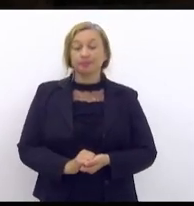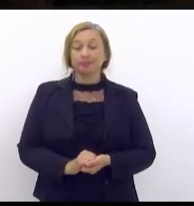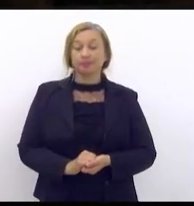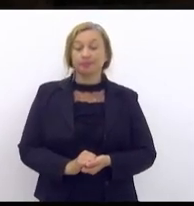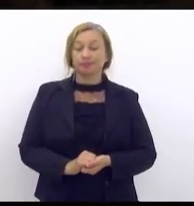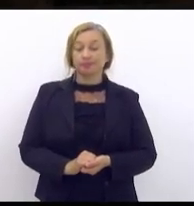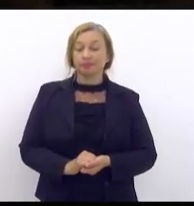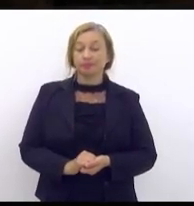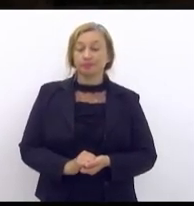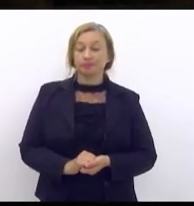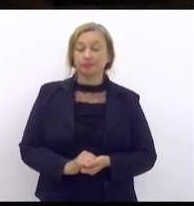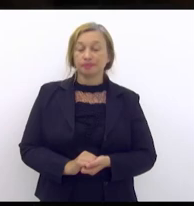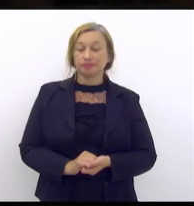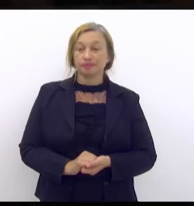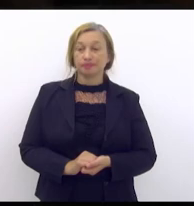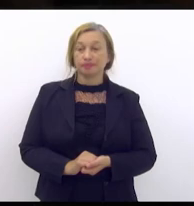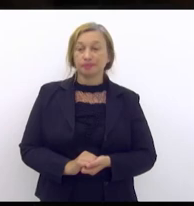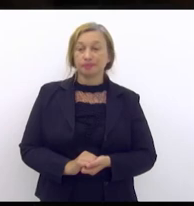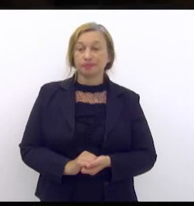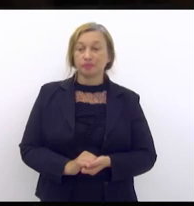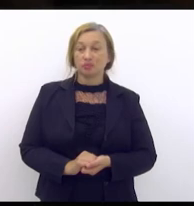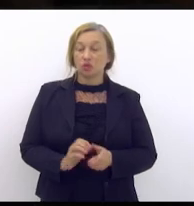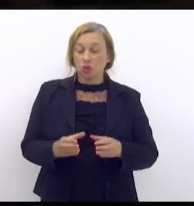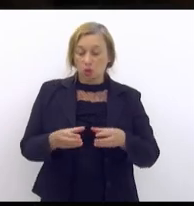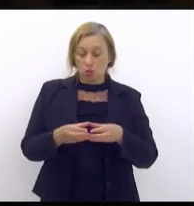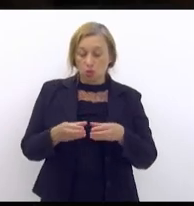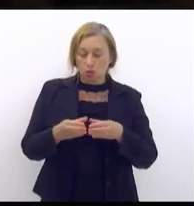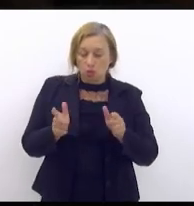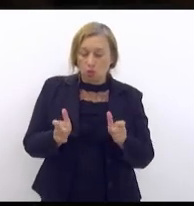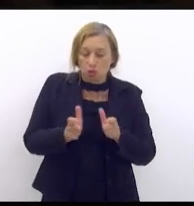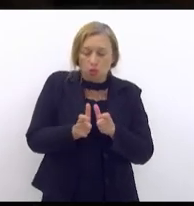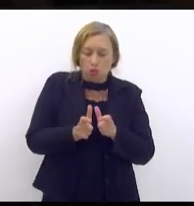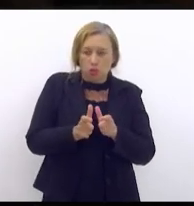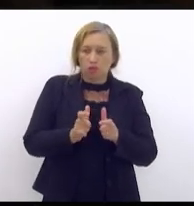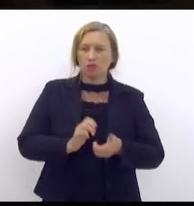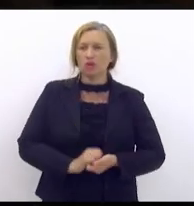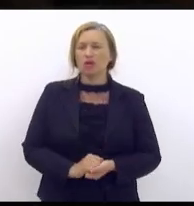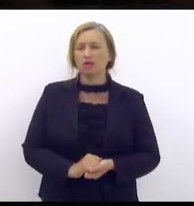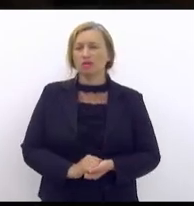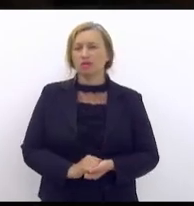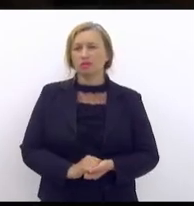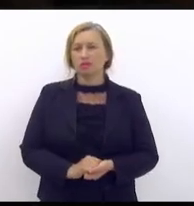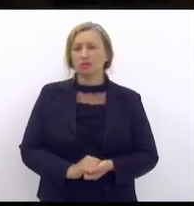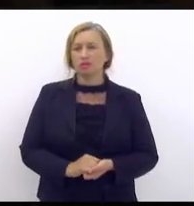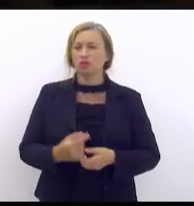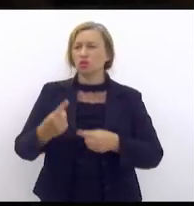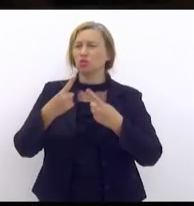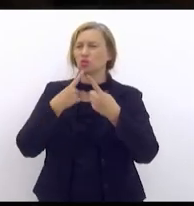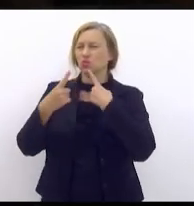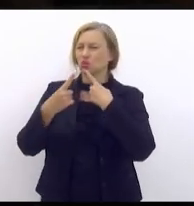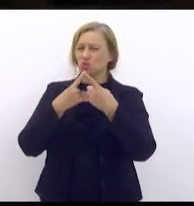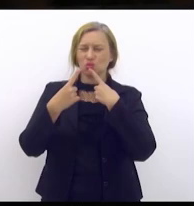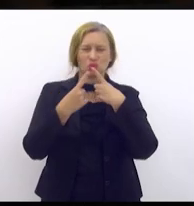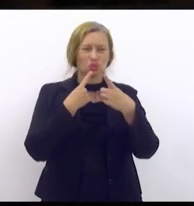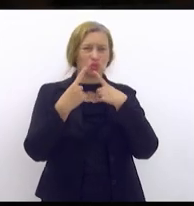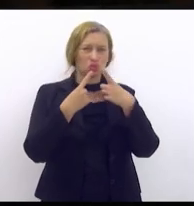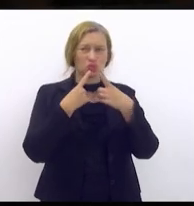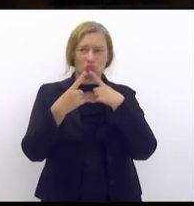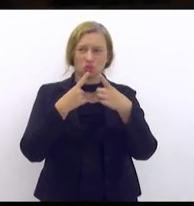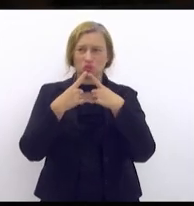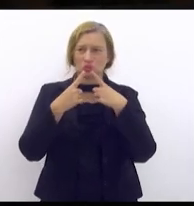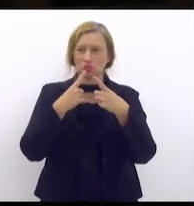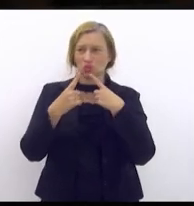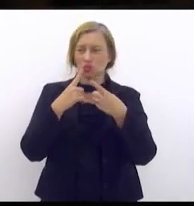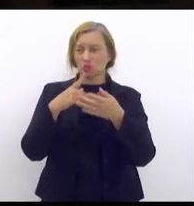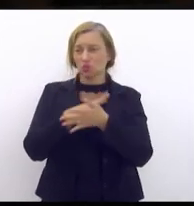sucessivamente para uma parcela pequena desse parlamento, são discursos